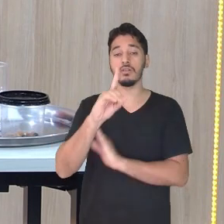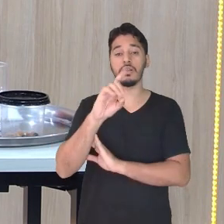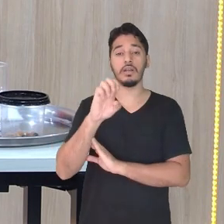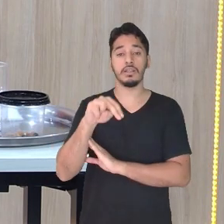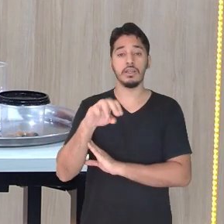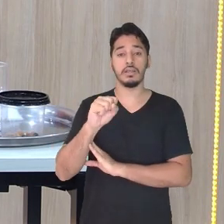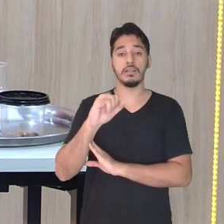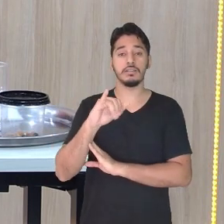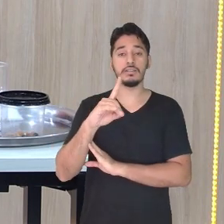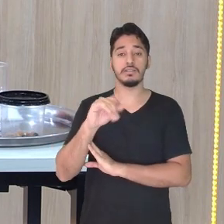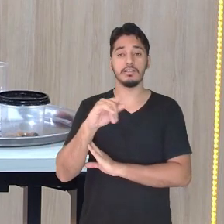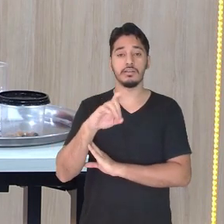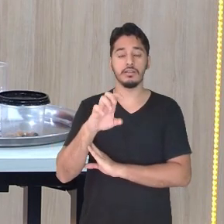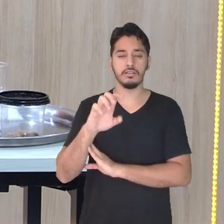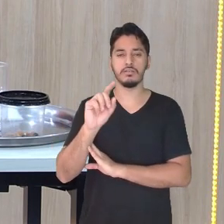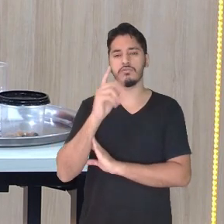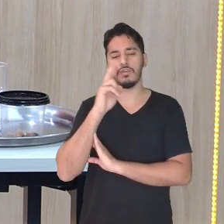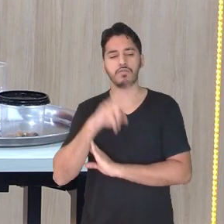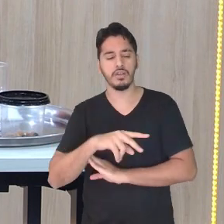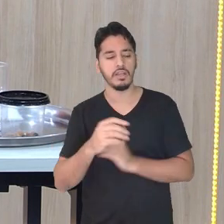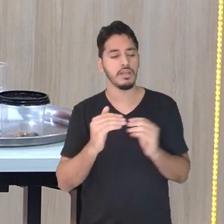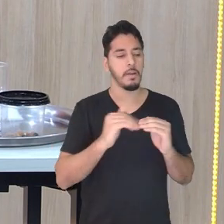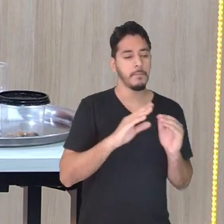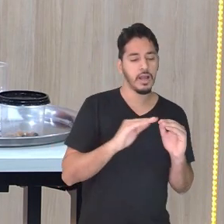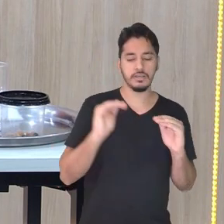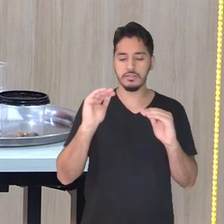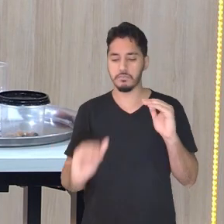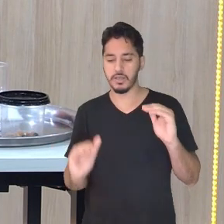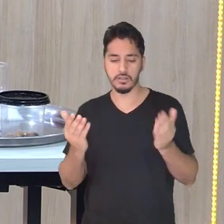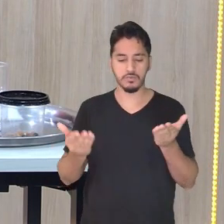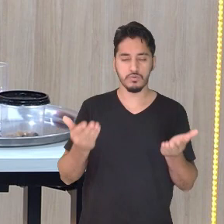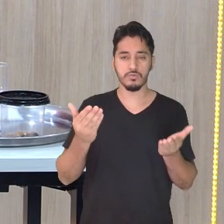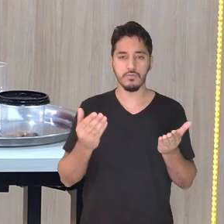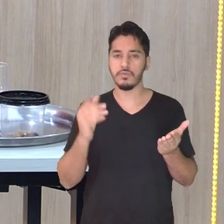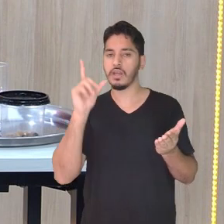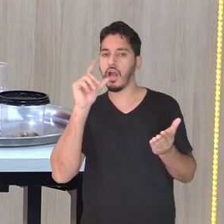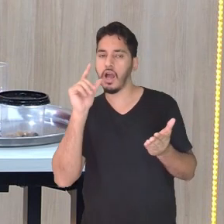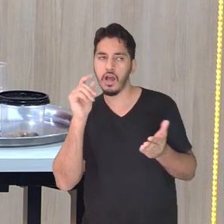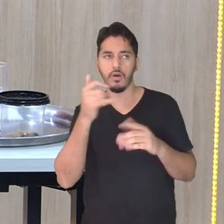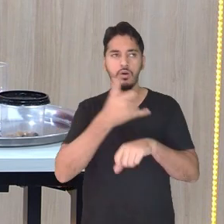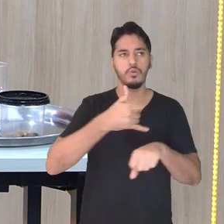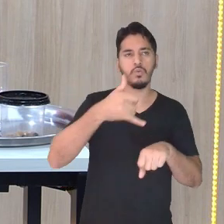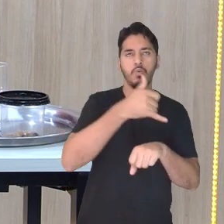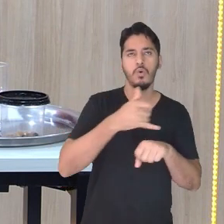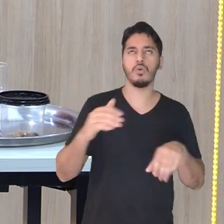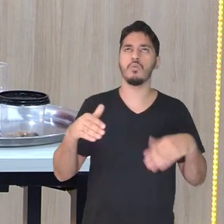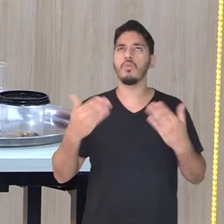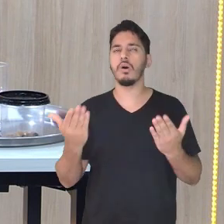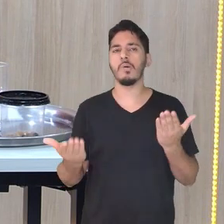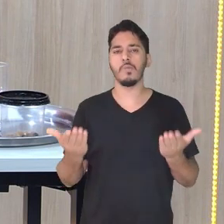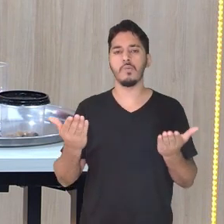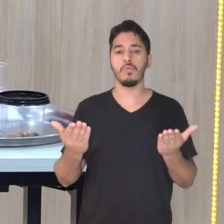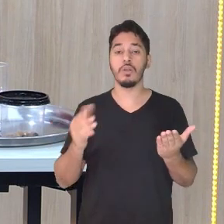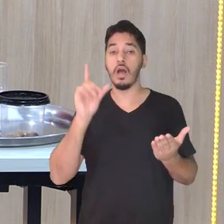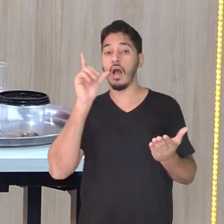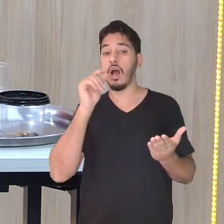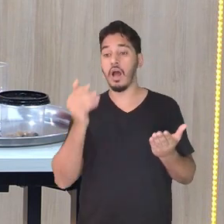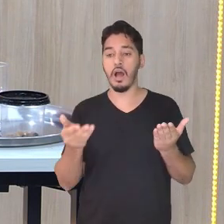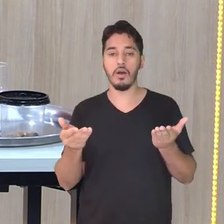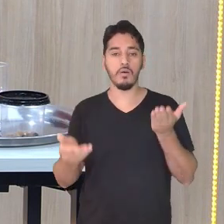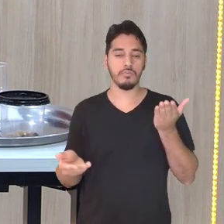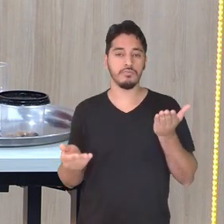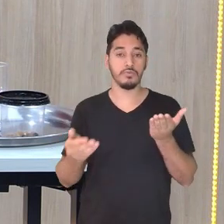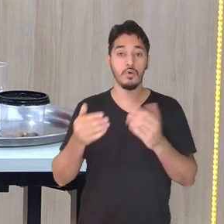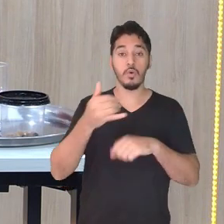densidade. E a gente vê quem é mais denso e menos denso. A água e o óleo, quem é mais denso? A água. O óleo é